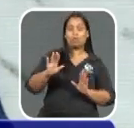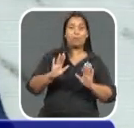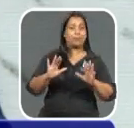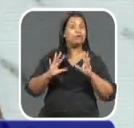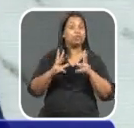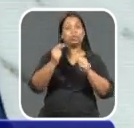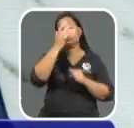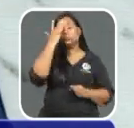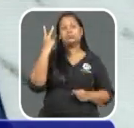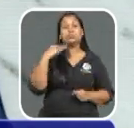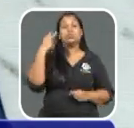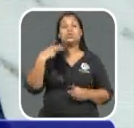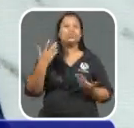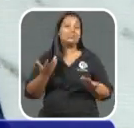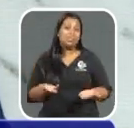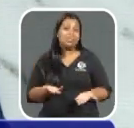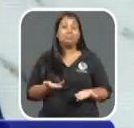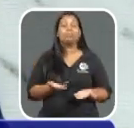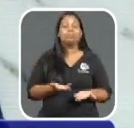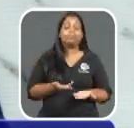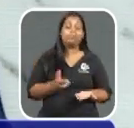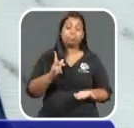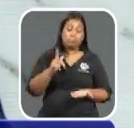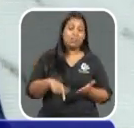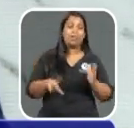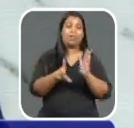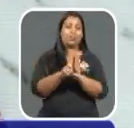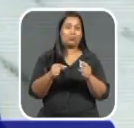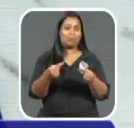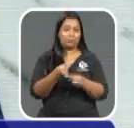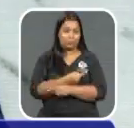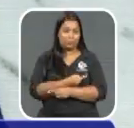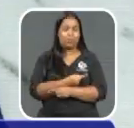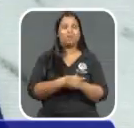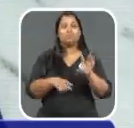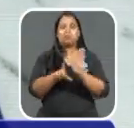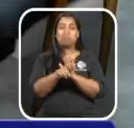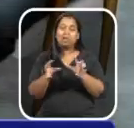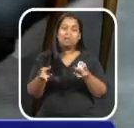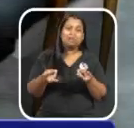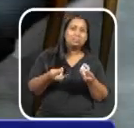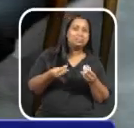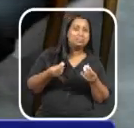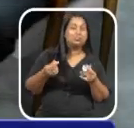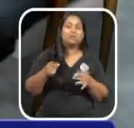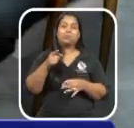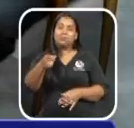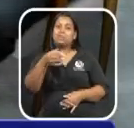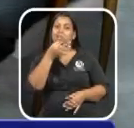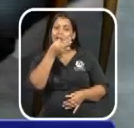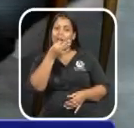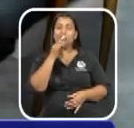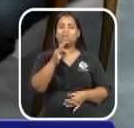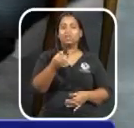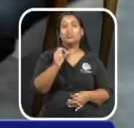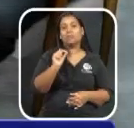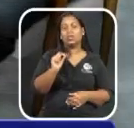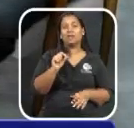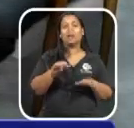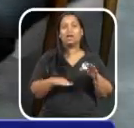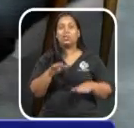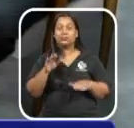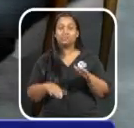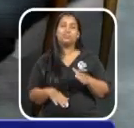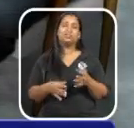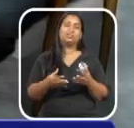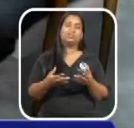todos os vereadores, que acabam sendo muitas vezes consideradas inconstitucionais e que são leis meritórias. O senhor acha que às vezes